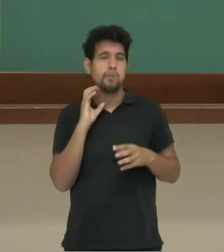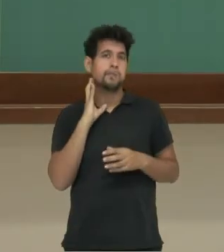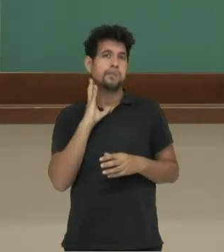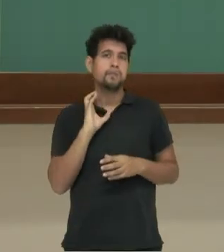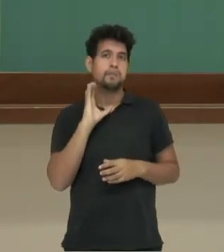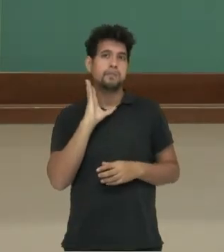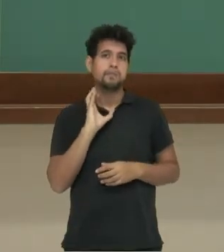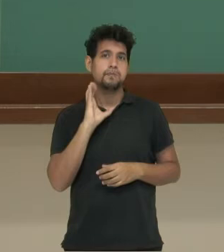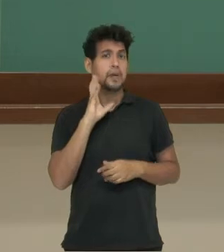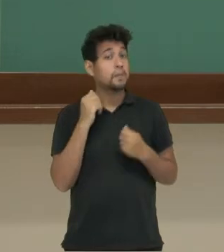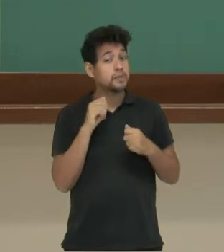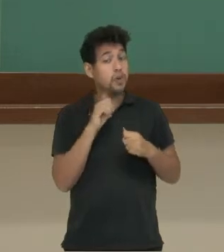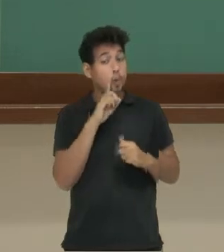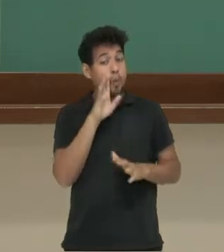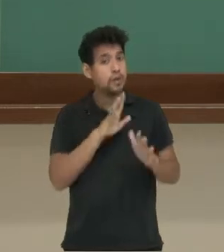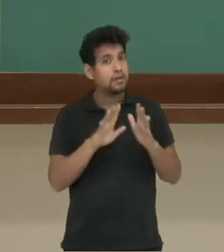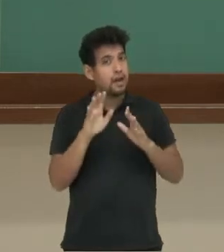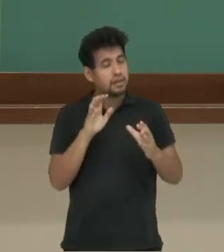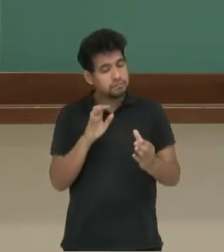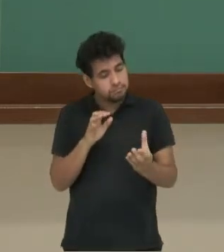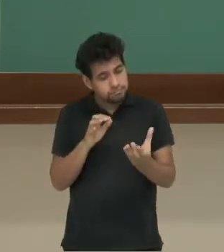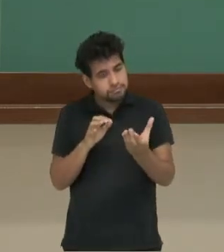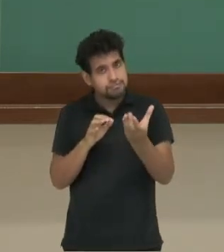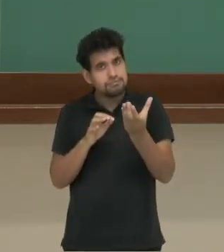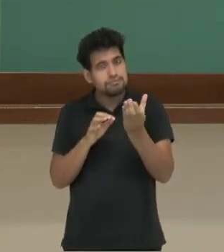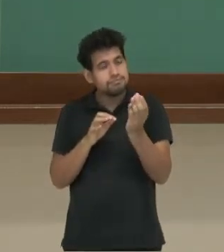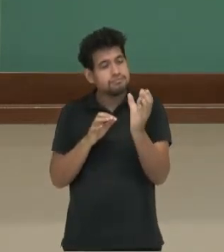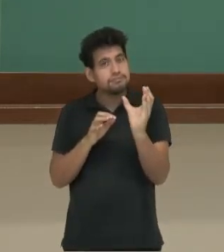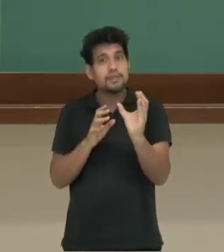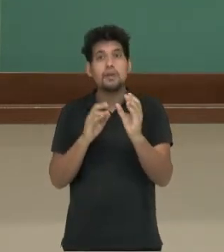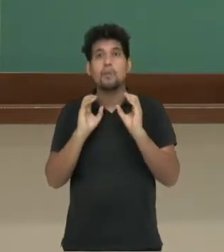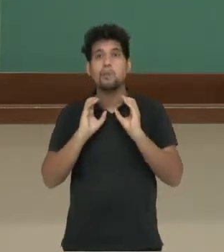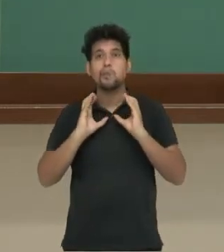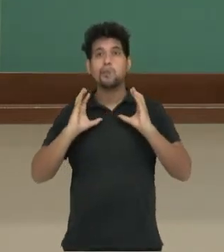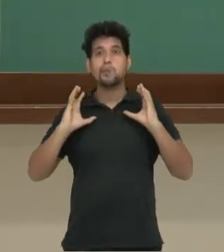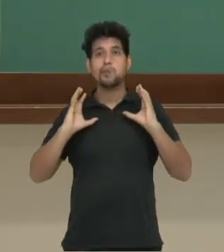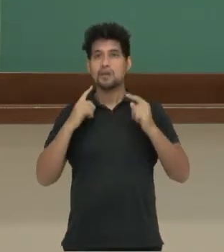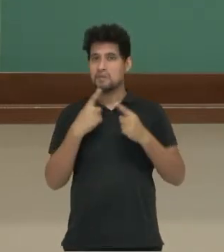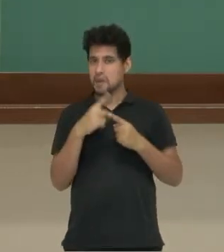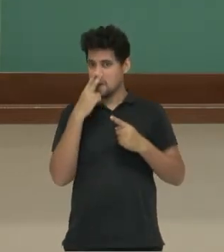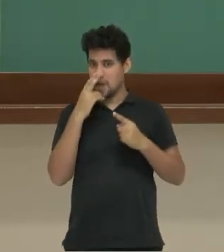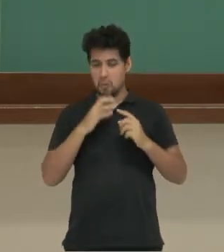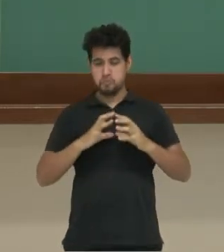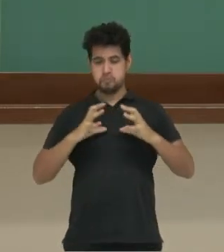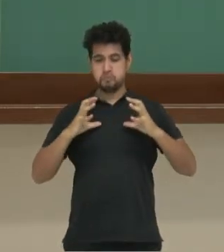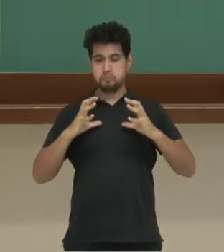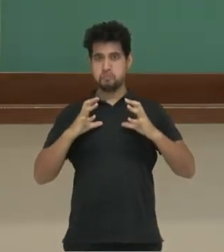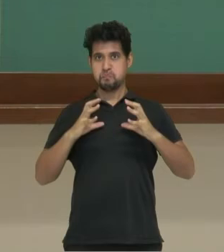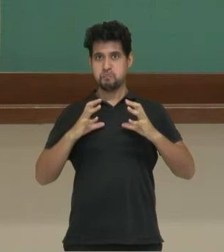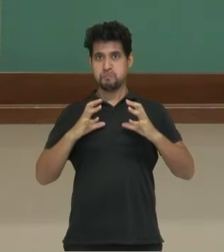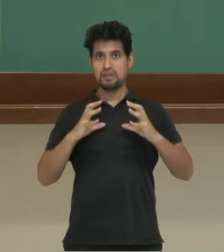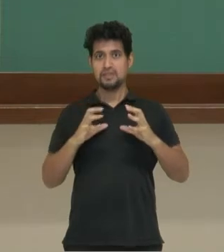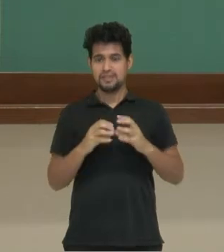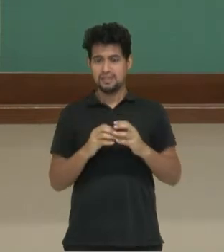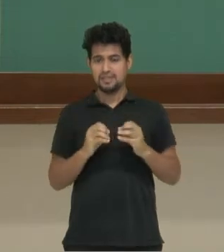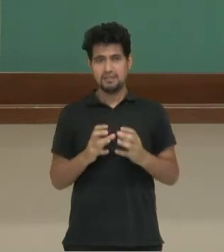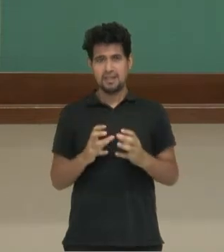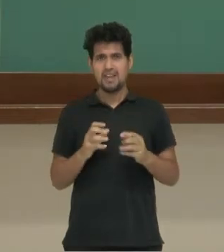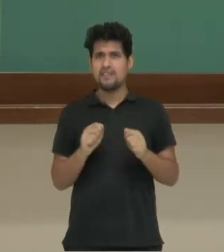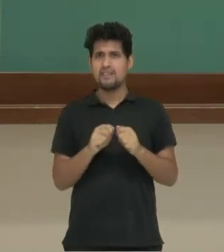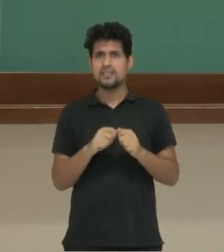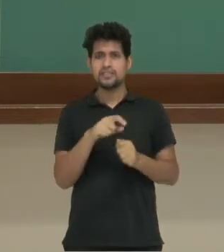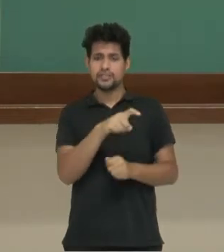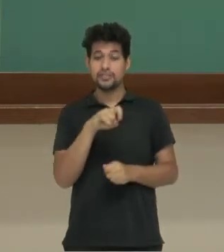você vai pegar com cuidado para poder observar, né? Ele vai inchar porque ele quer parecer maior para você. Se você não soltou, ele vai fazer